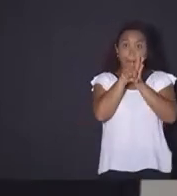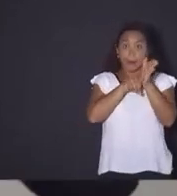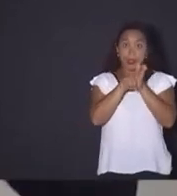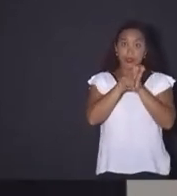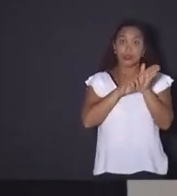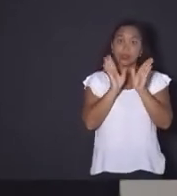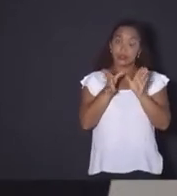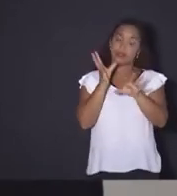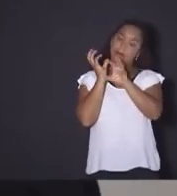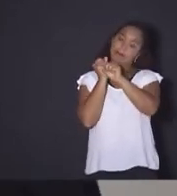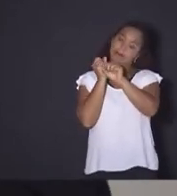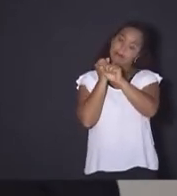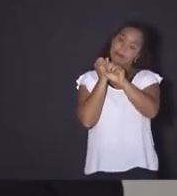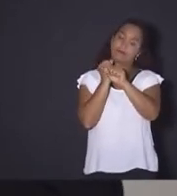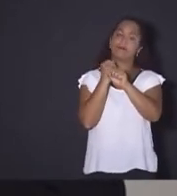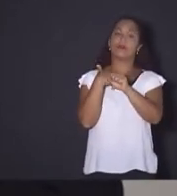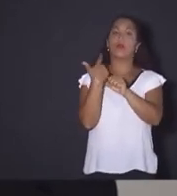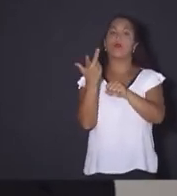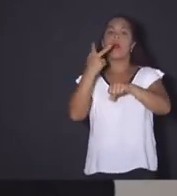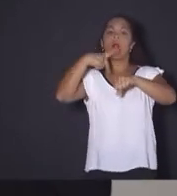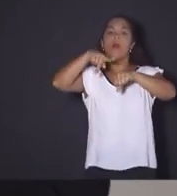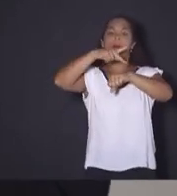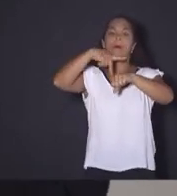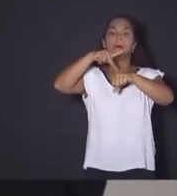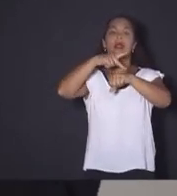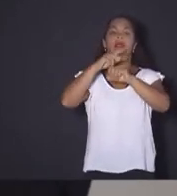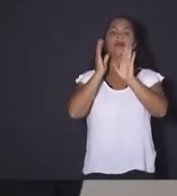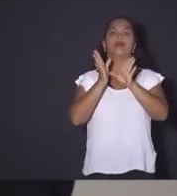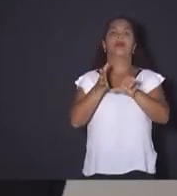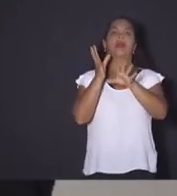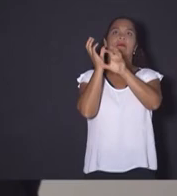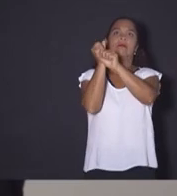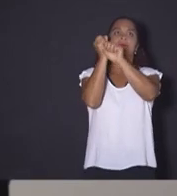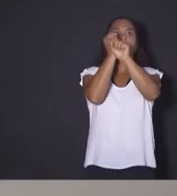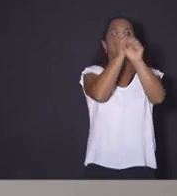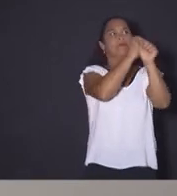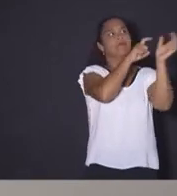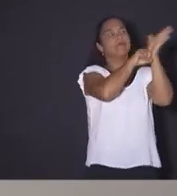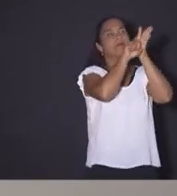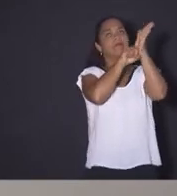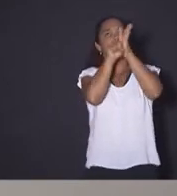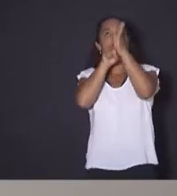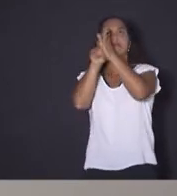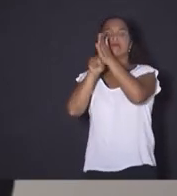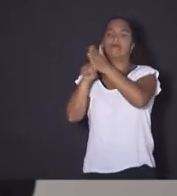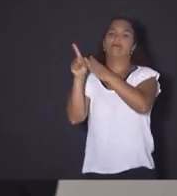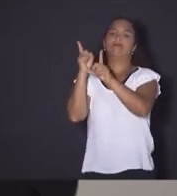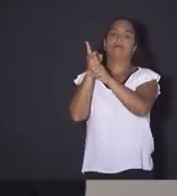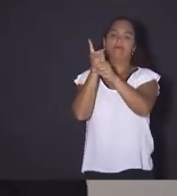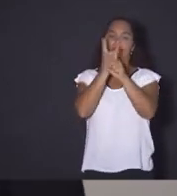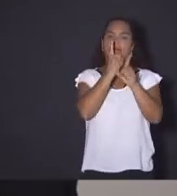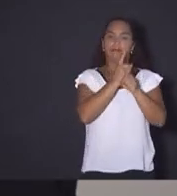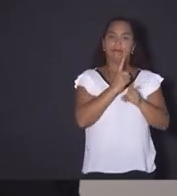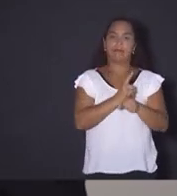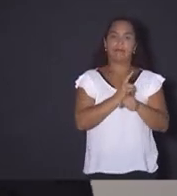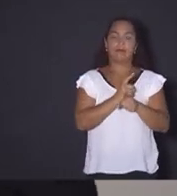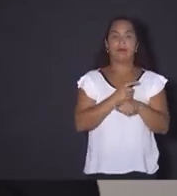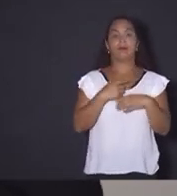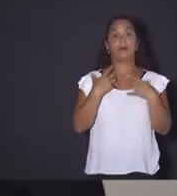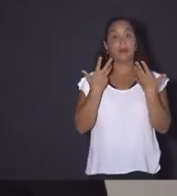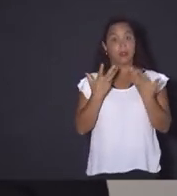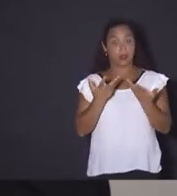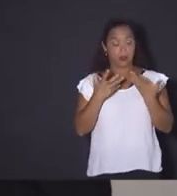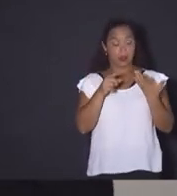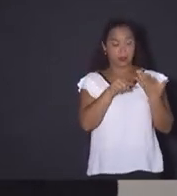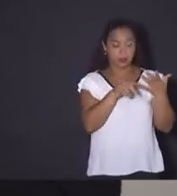países que mais têm contribuído com esse cenário. Eu espero que essas grandes corporações entendam exatamente o papel da sociedade